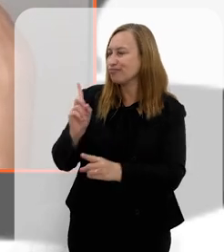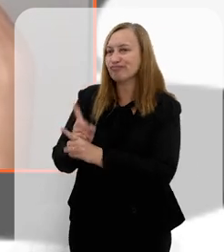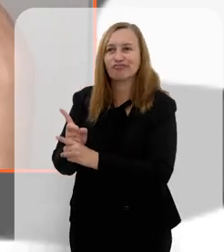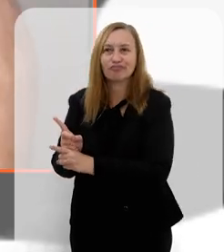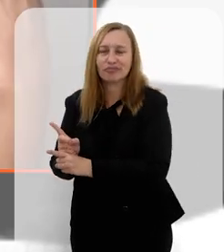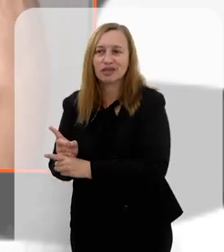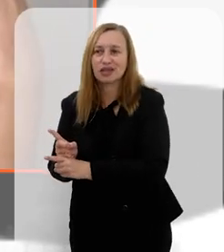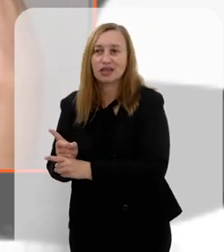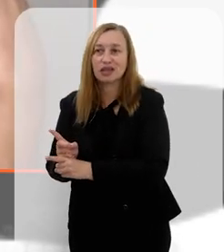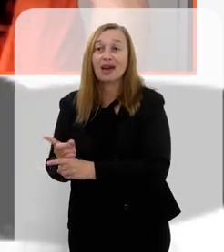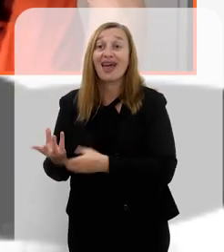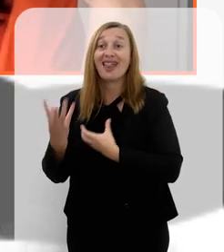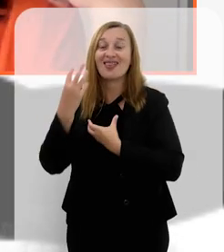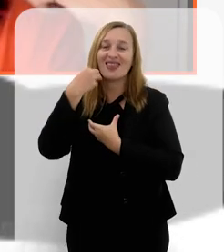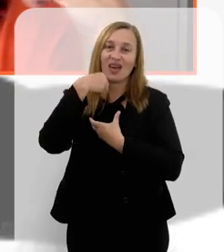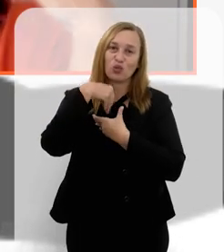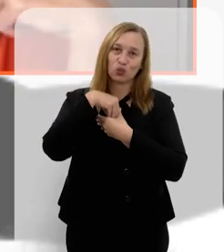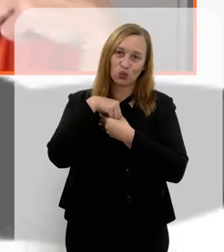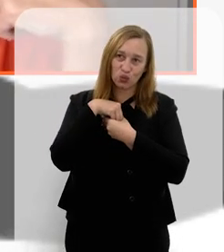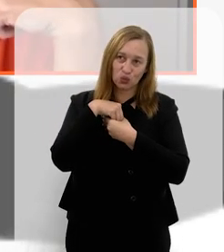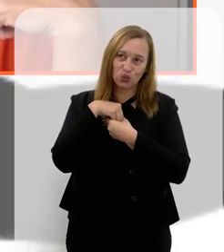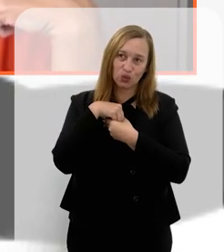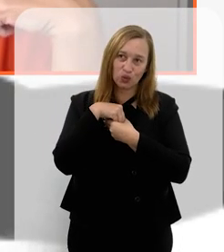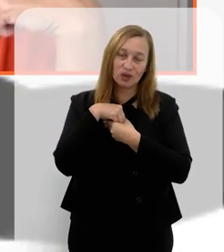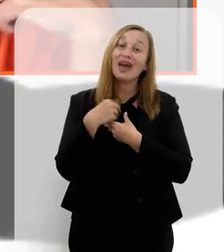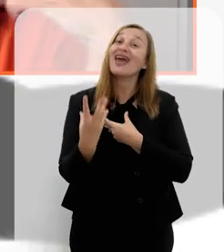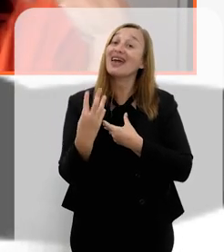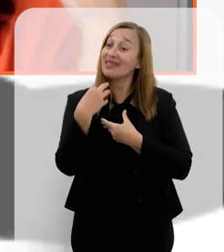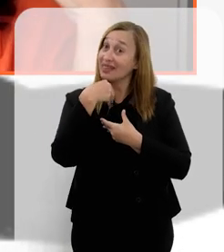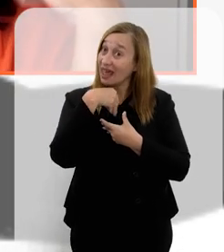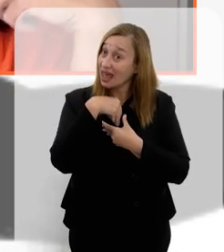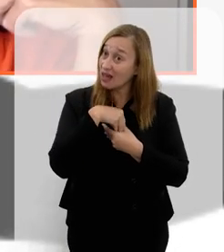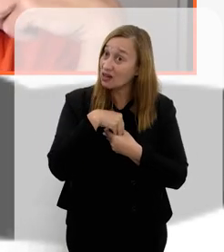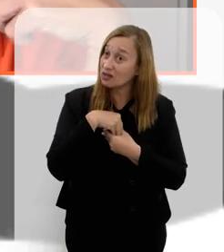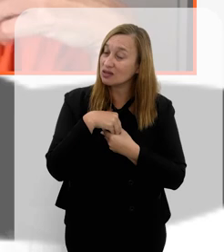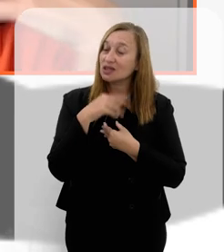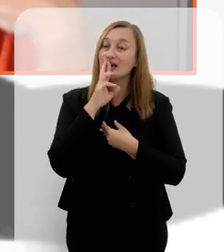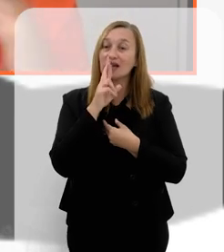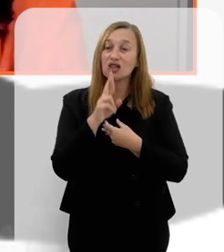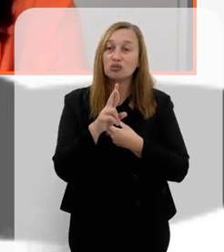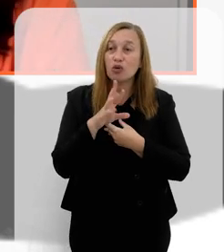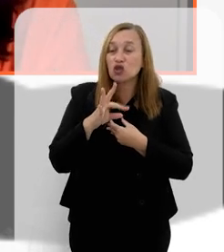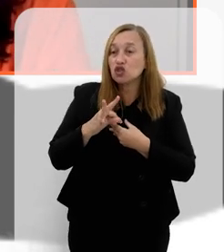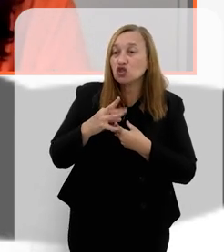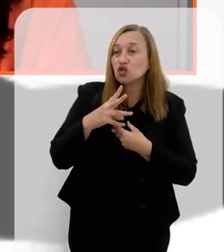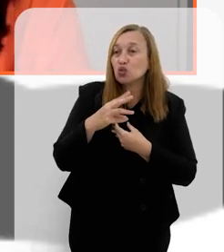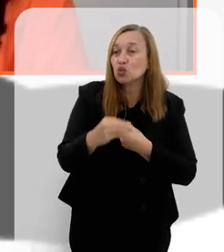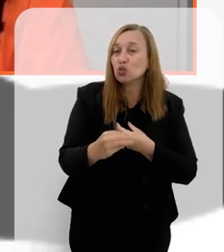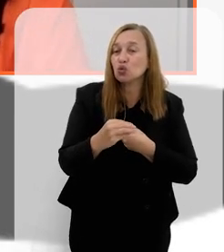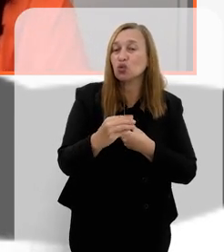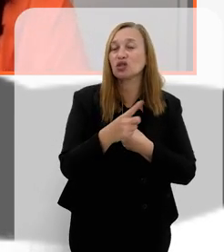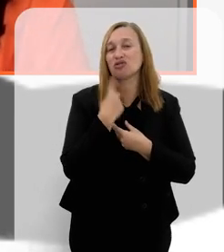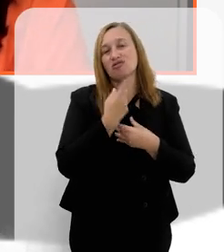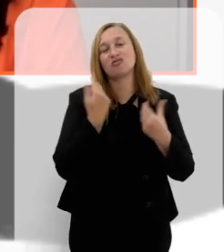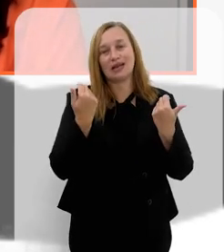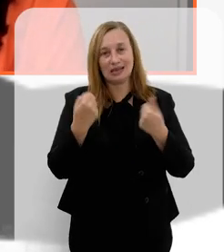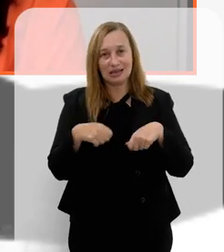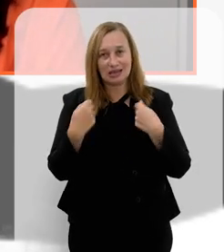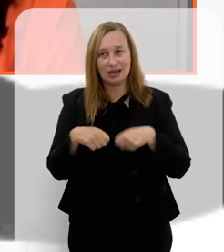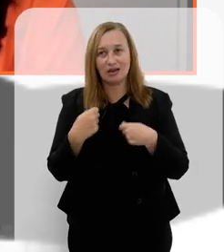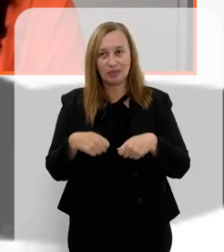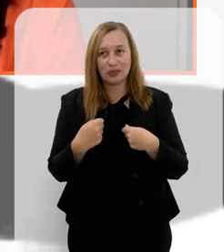E não acha. É dentro. E é dentro que estão as respostas para o que a